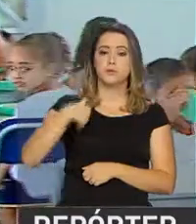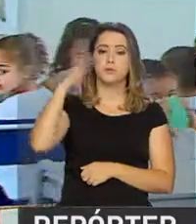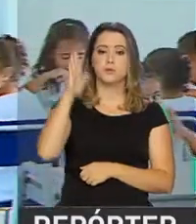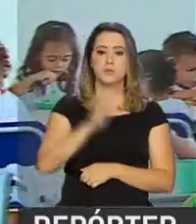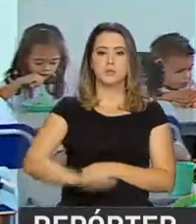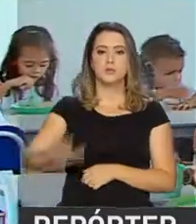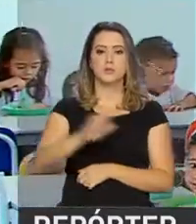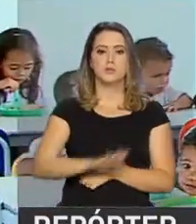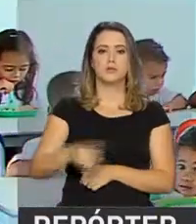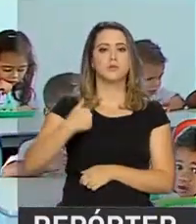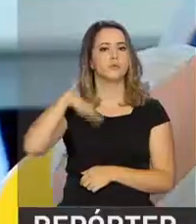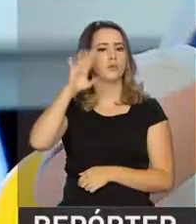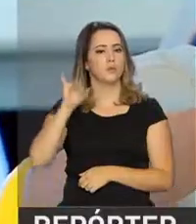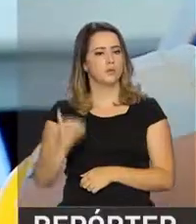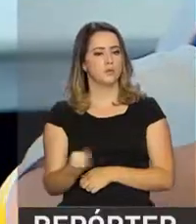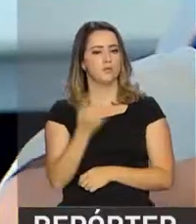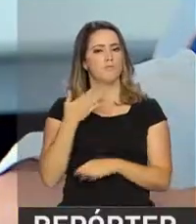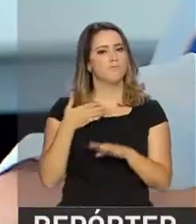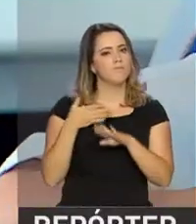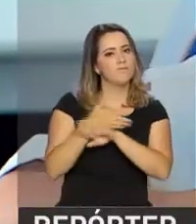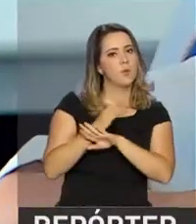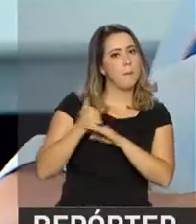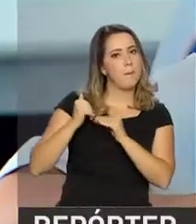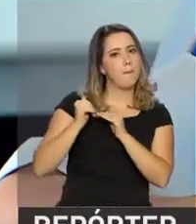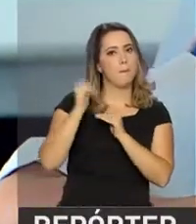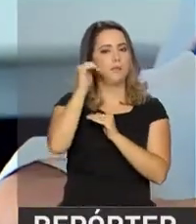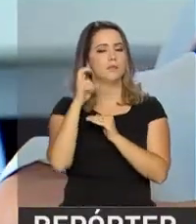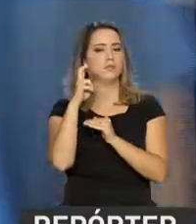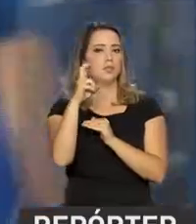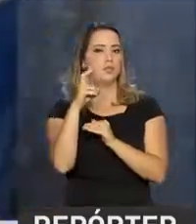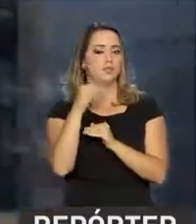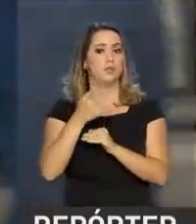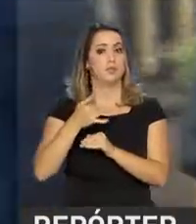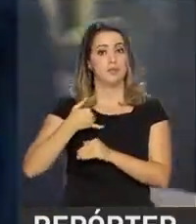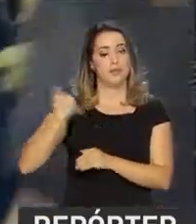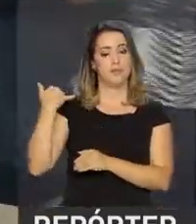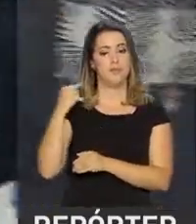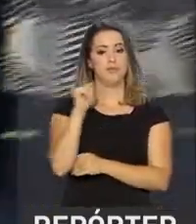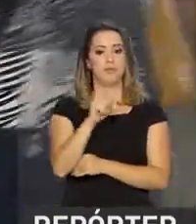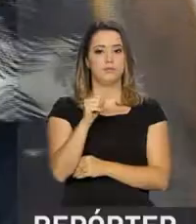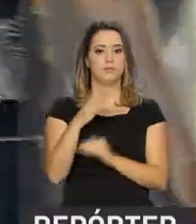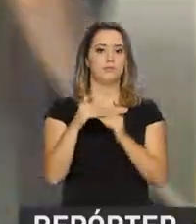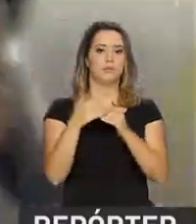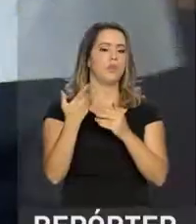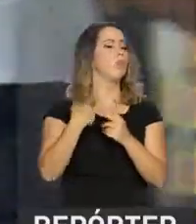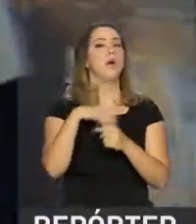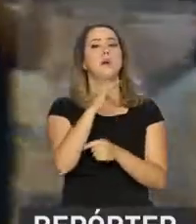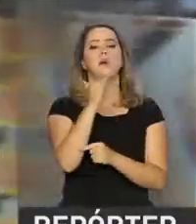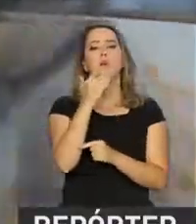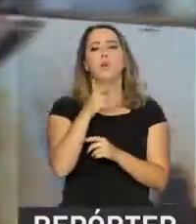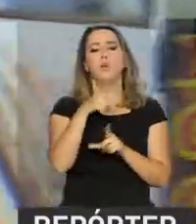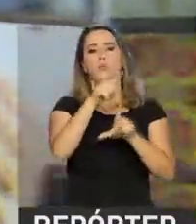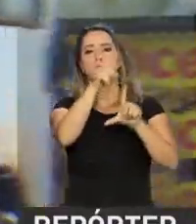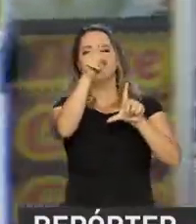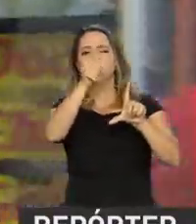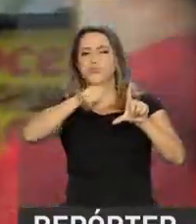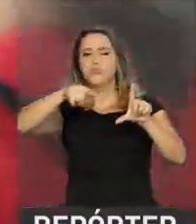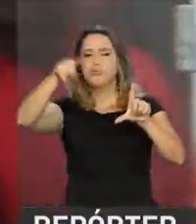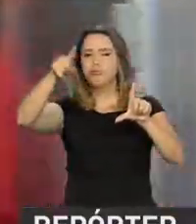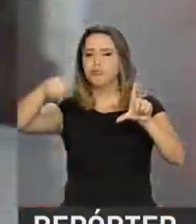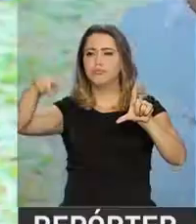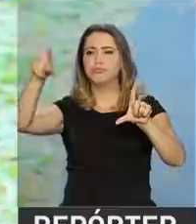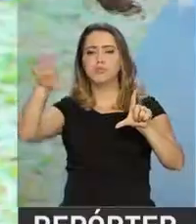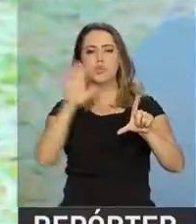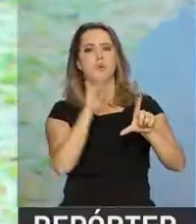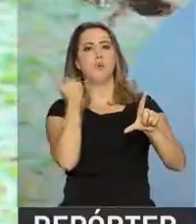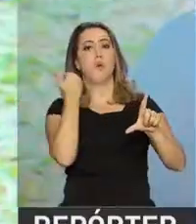as crianças têm mais chances de ir além dos cinco anos de idade a tábua da mortalidade que traz as expectativas de vida do